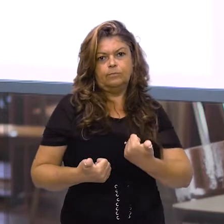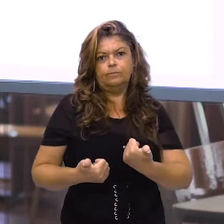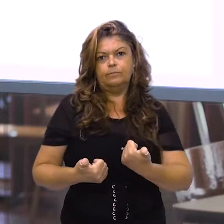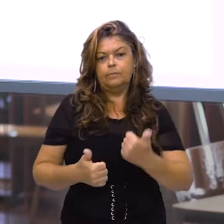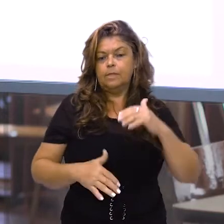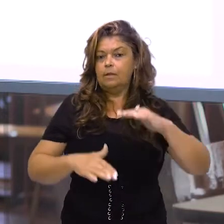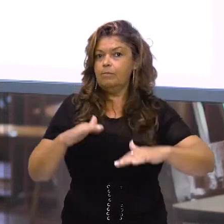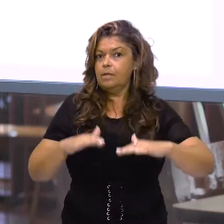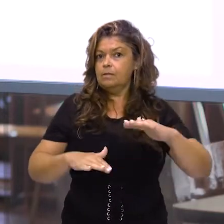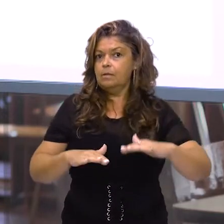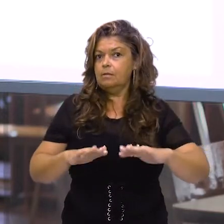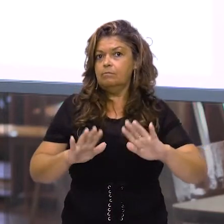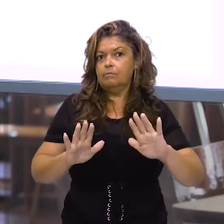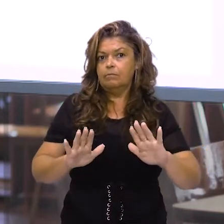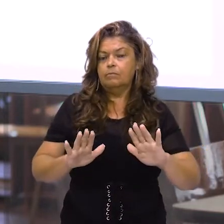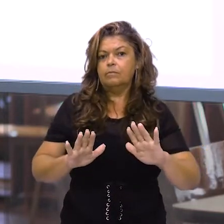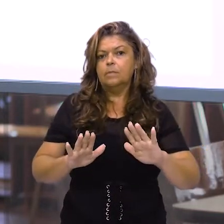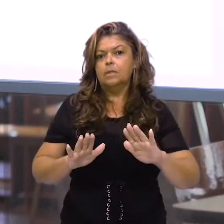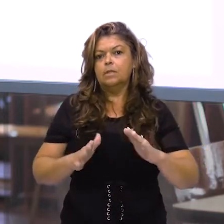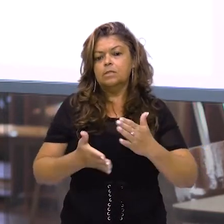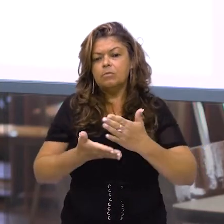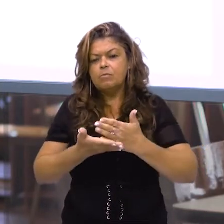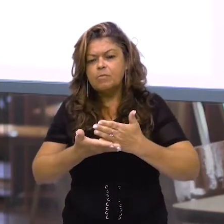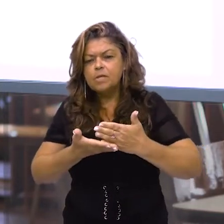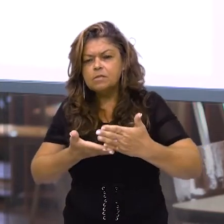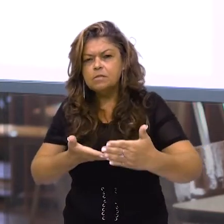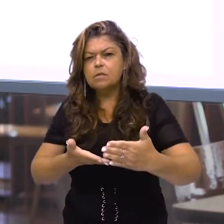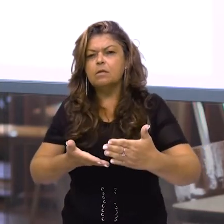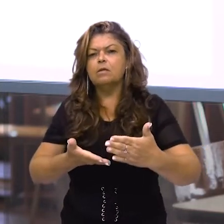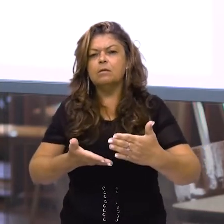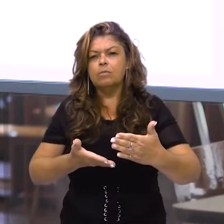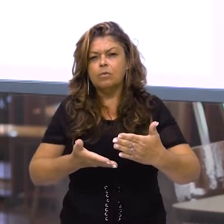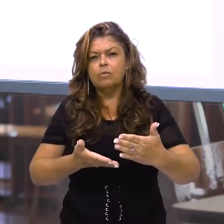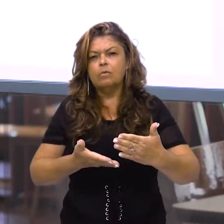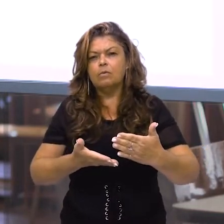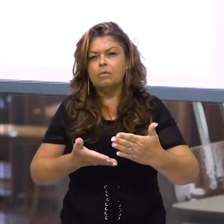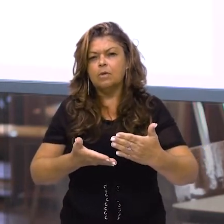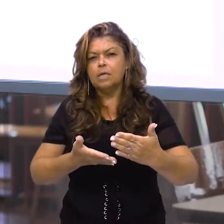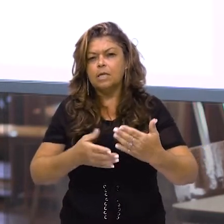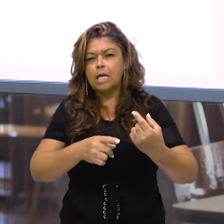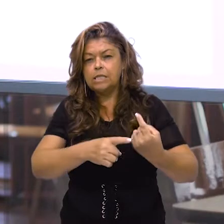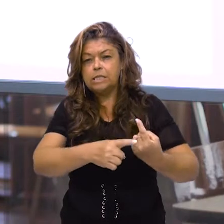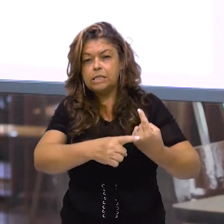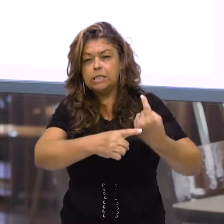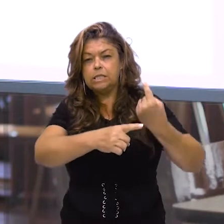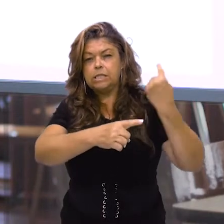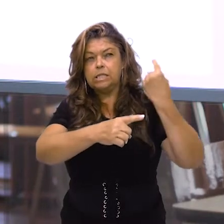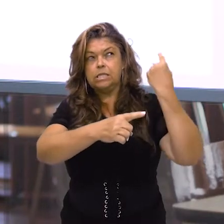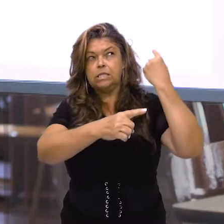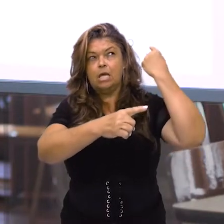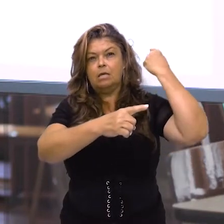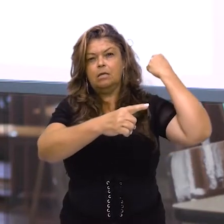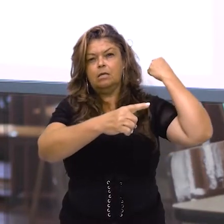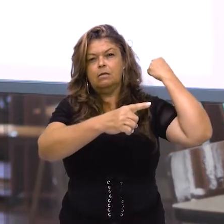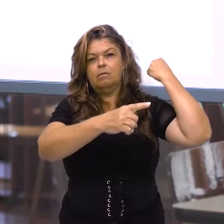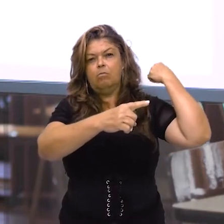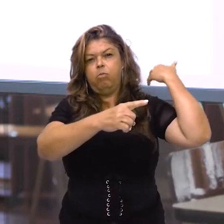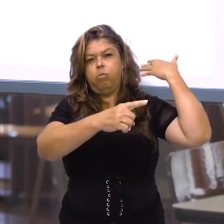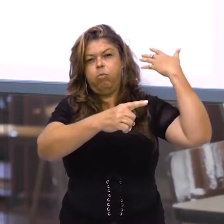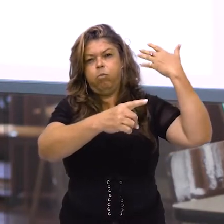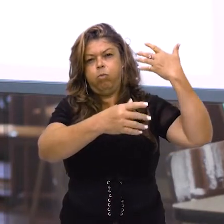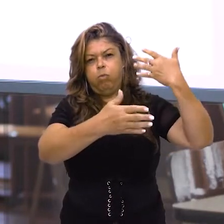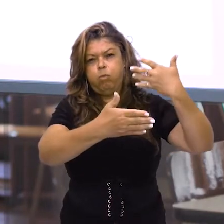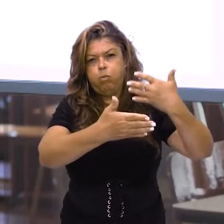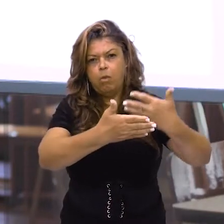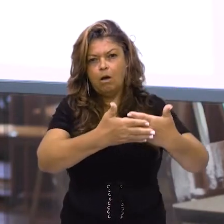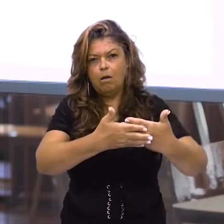Então, a ética são princípios que a gente carrega, que vai depender aí da personalidade de cada um, do caráter de